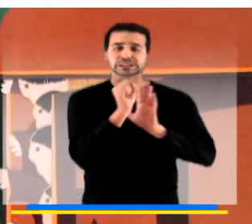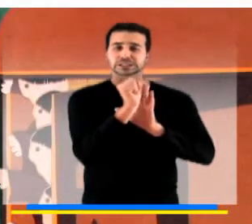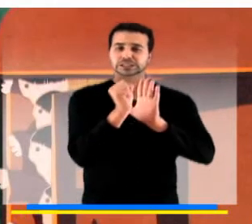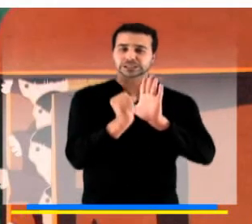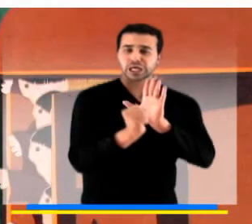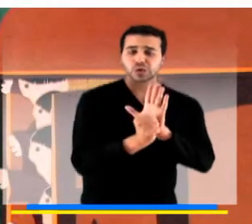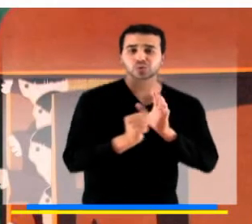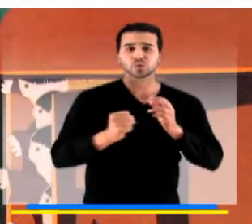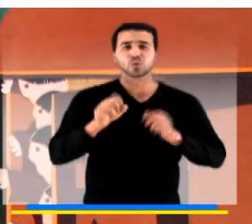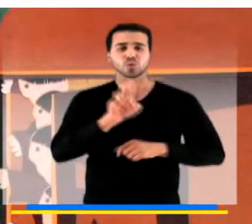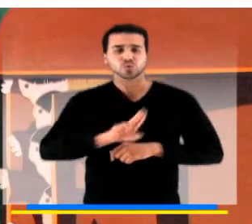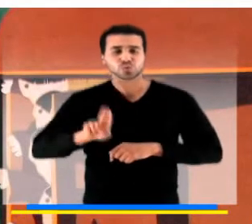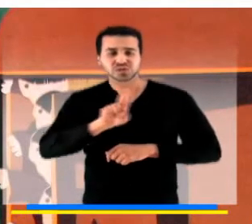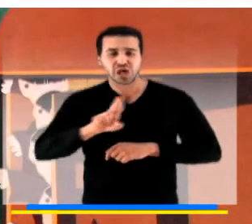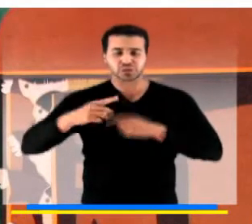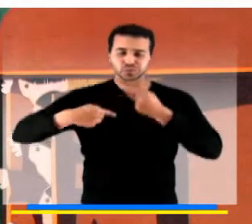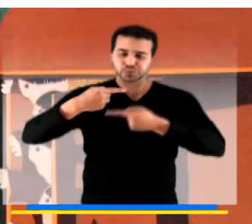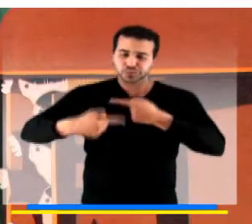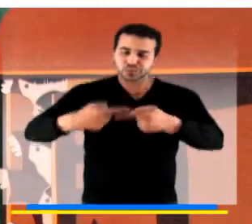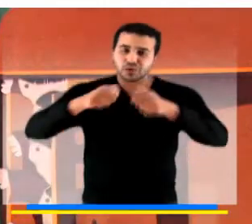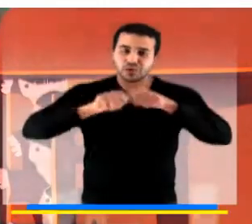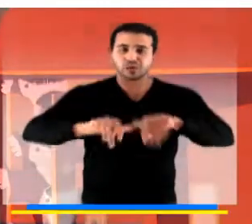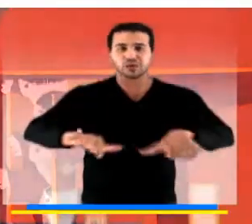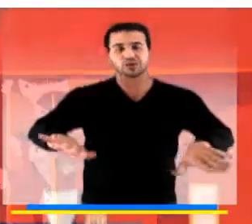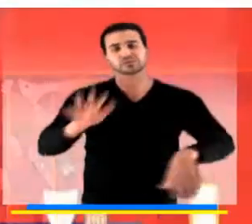ser usado largamente.